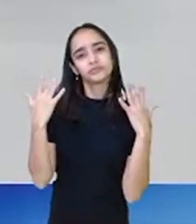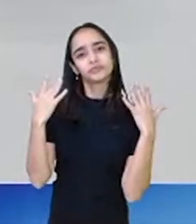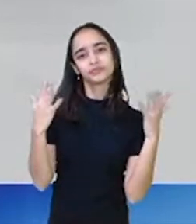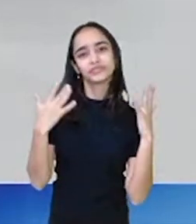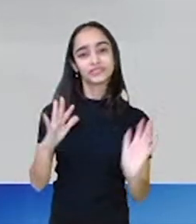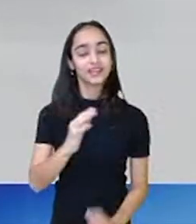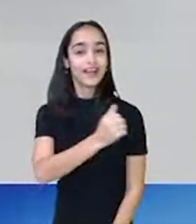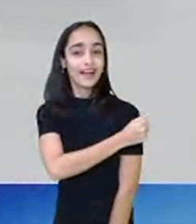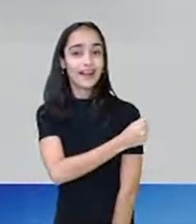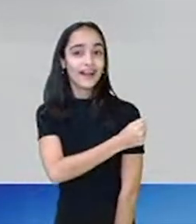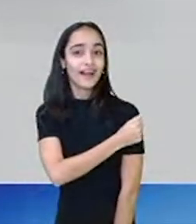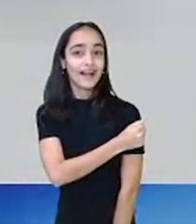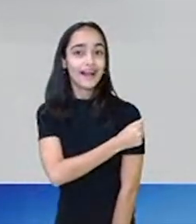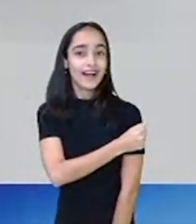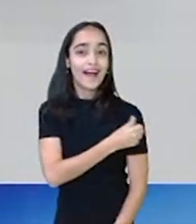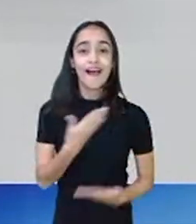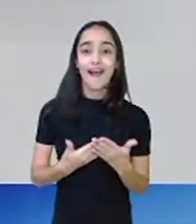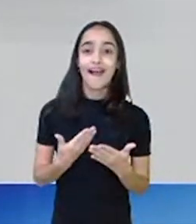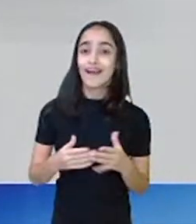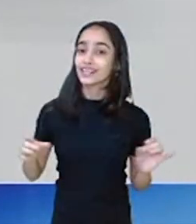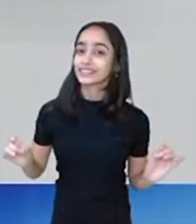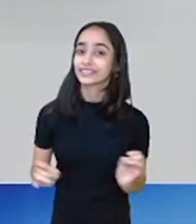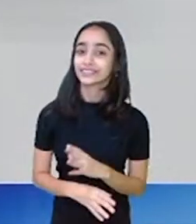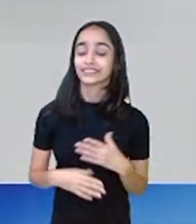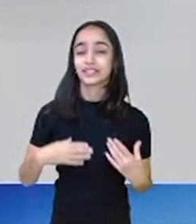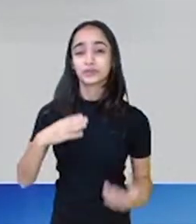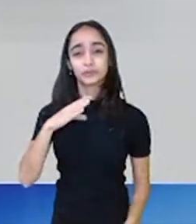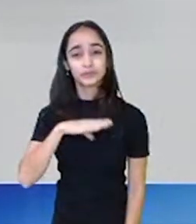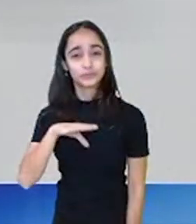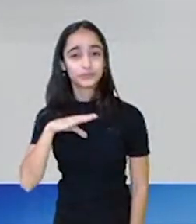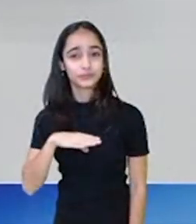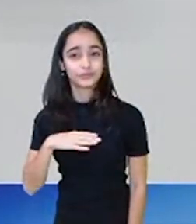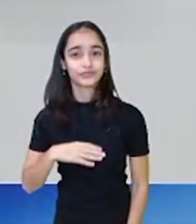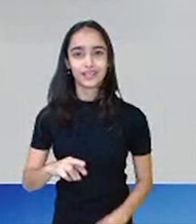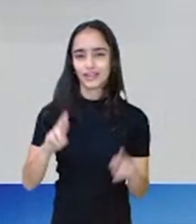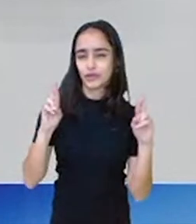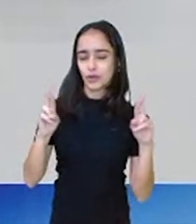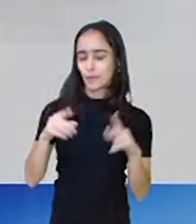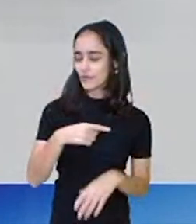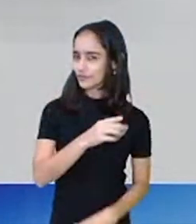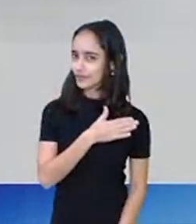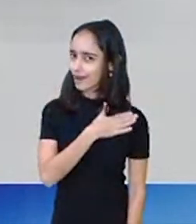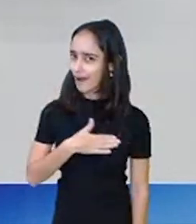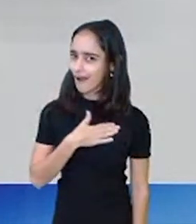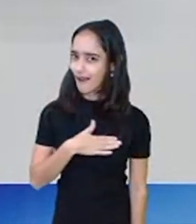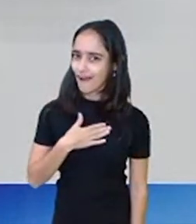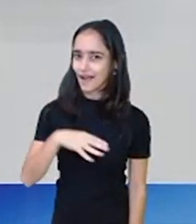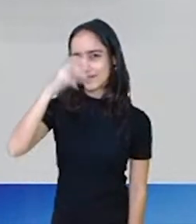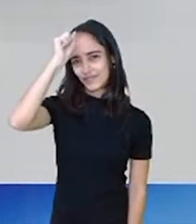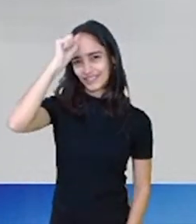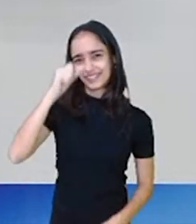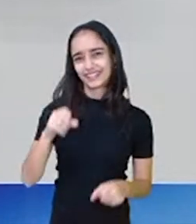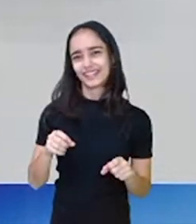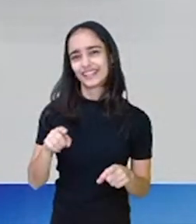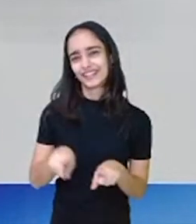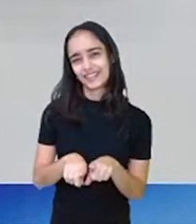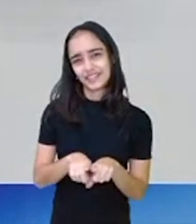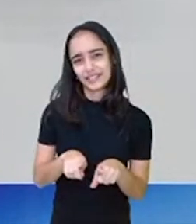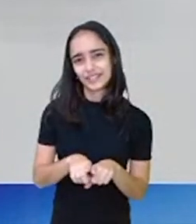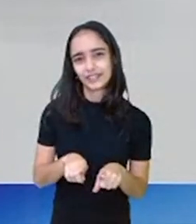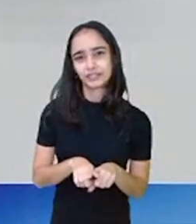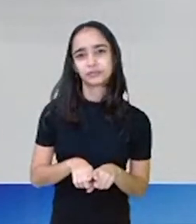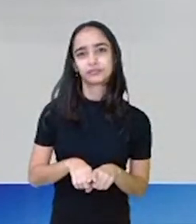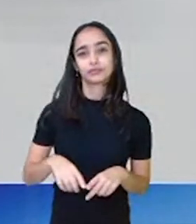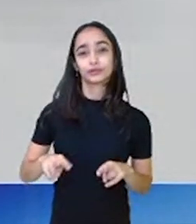bem, estudantes. Nossa aula vai ficando por aqui de língua portuguesa. Espero que vocês tenham gostado e aprendido aí, reforçado os estudos